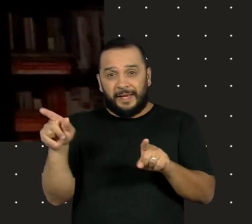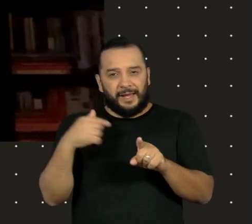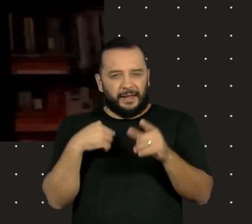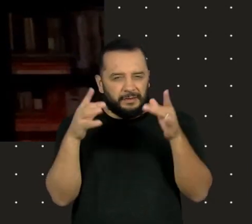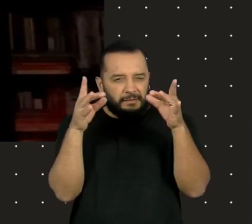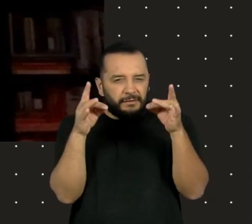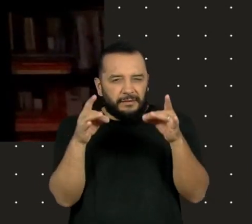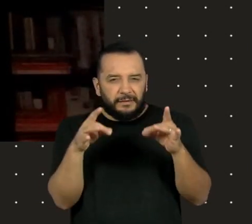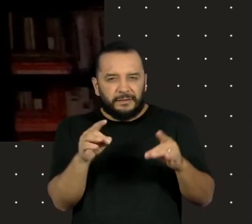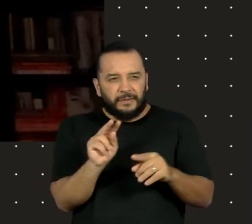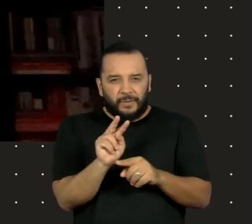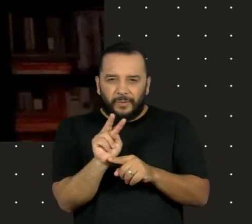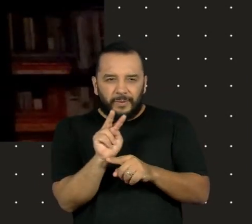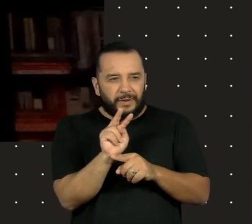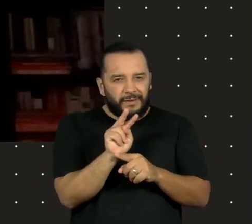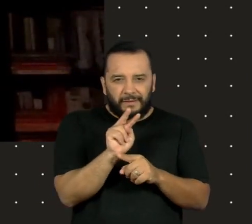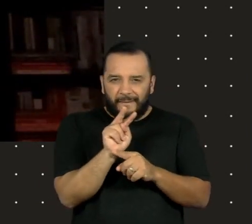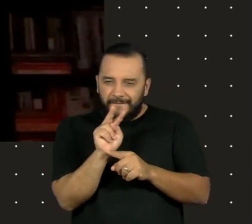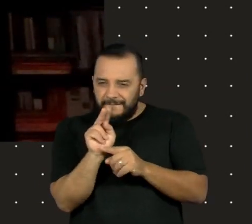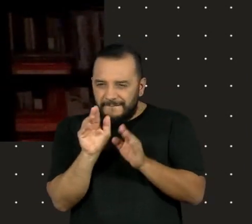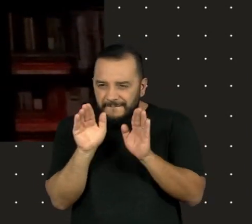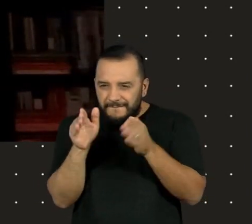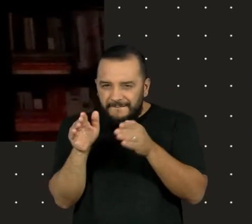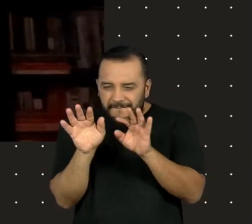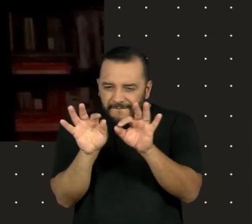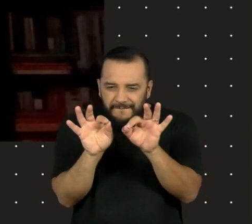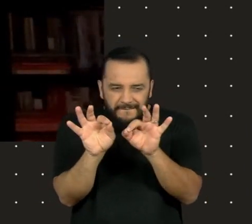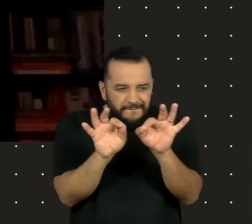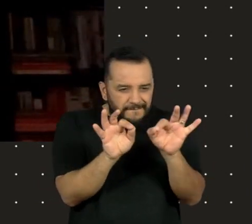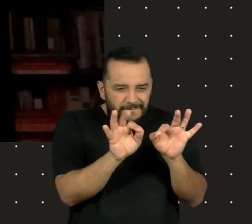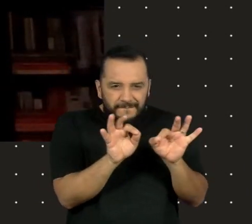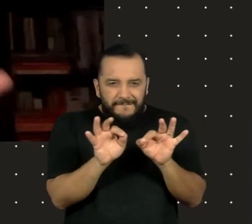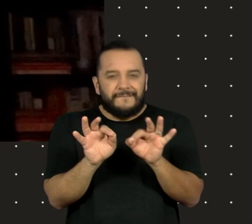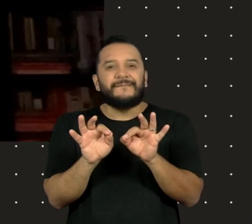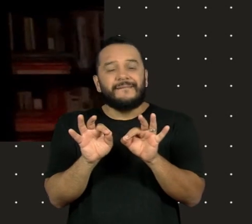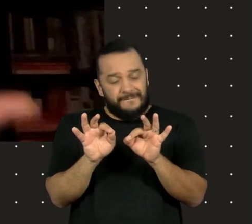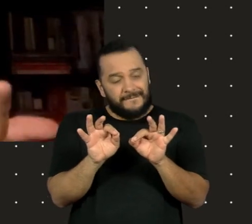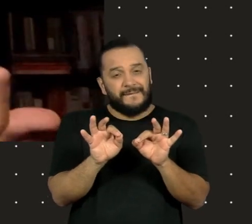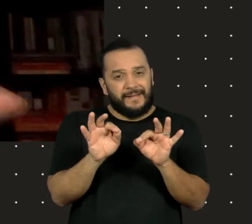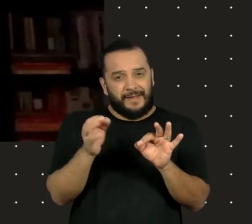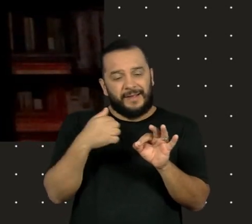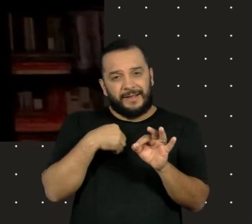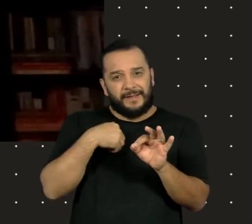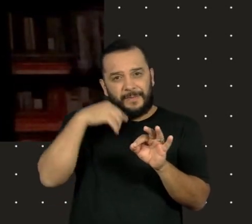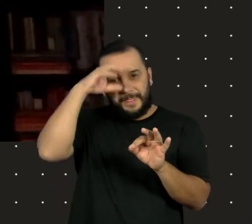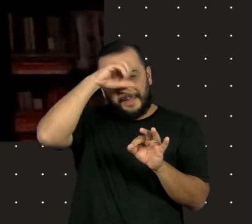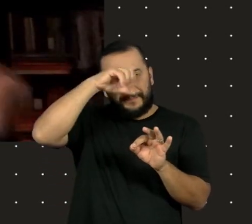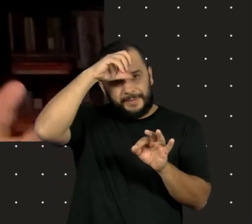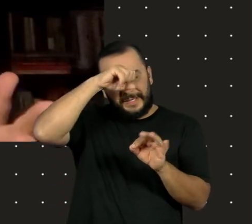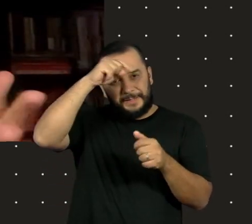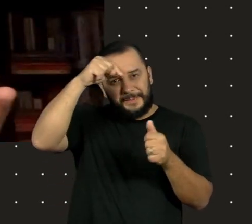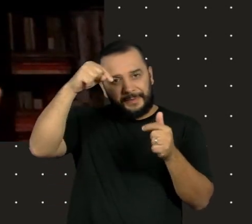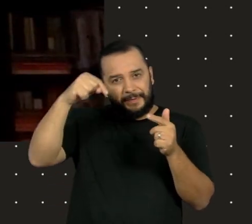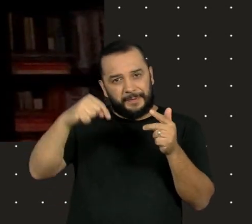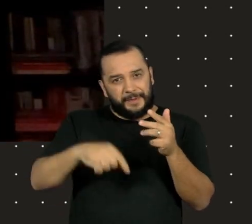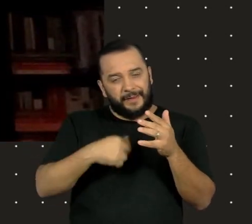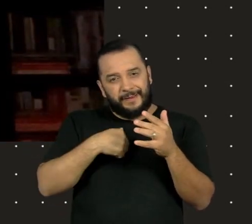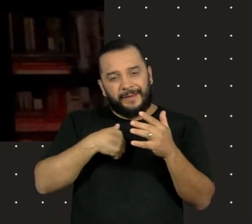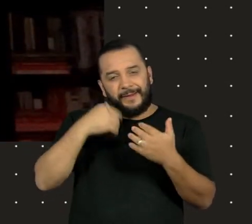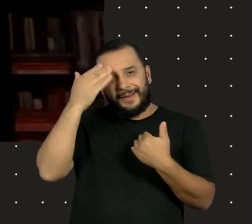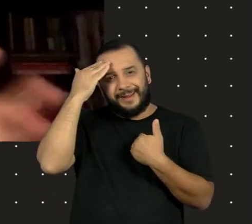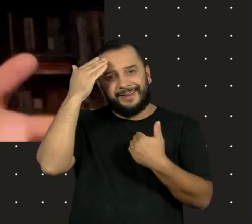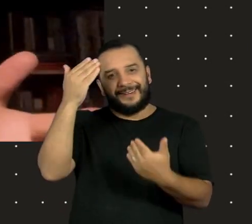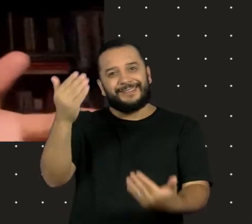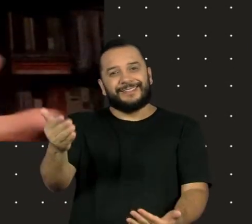da dedicação, do ofício, sabe? Uma pessoa muito séria. Eu aprendo muito, sou muito agradecido de ter tido essa